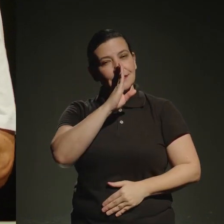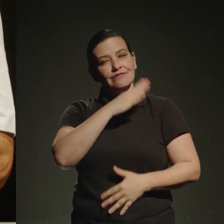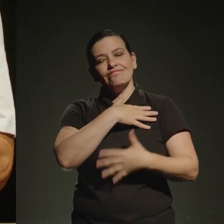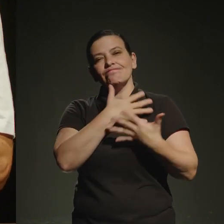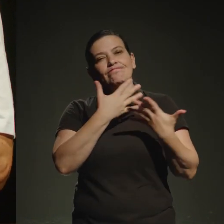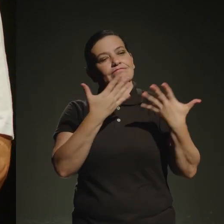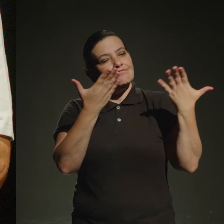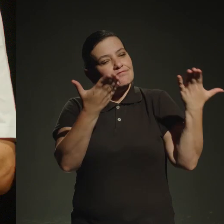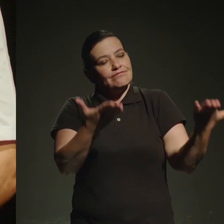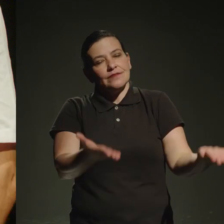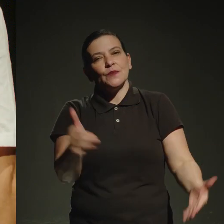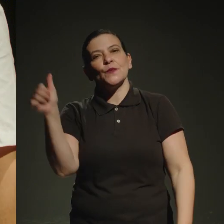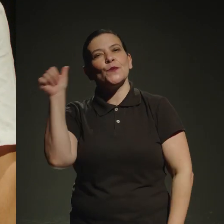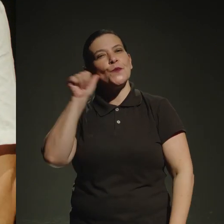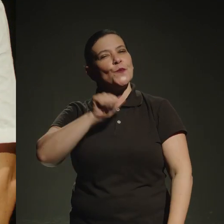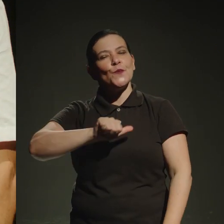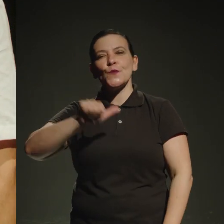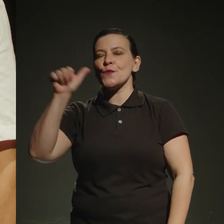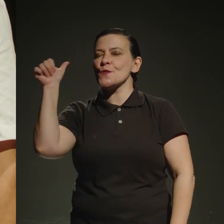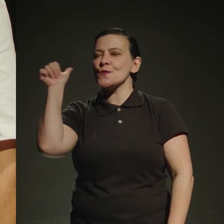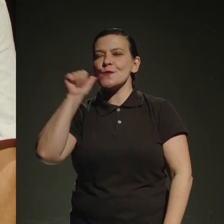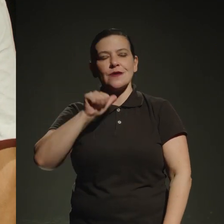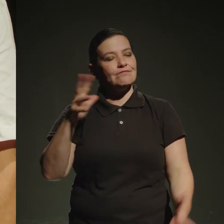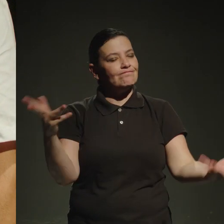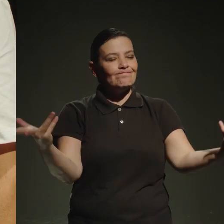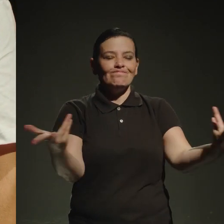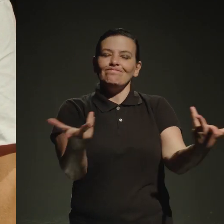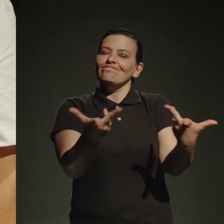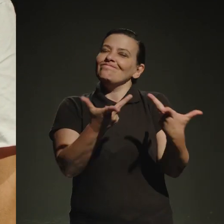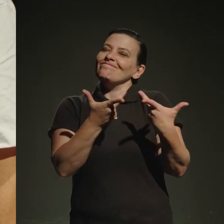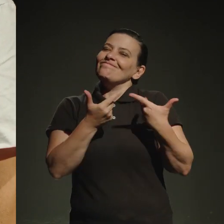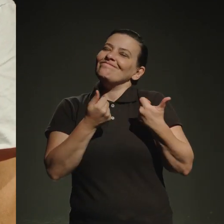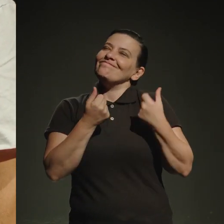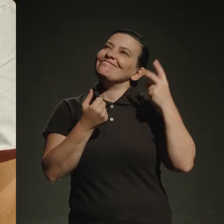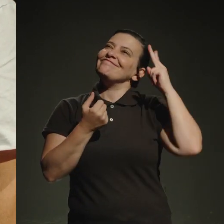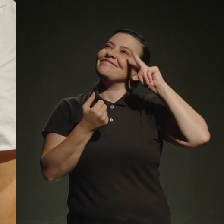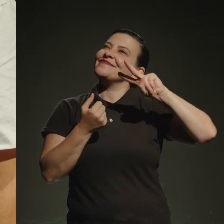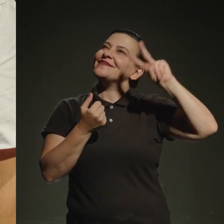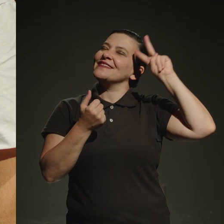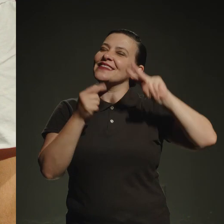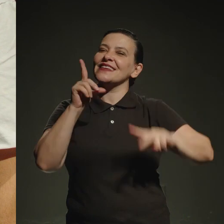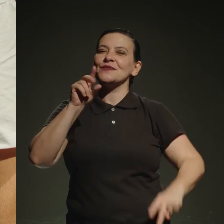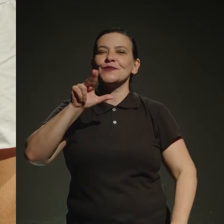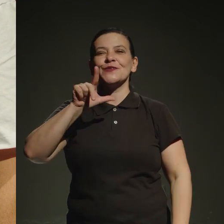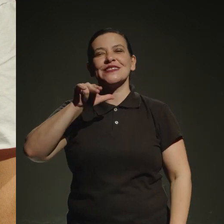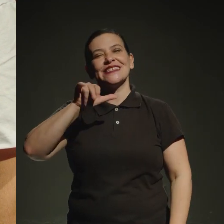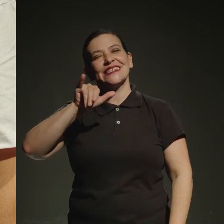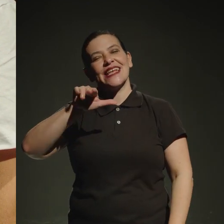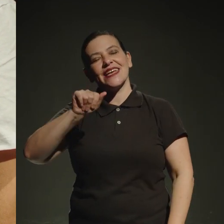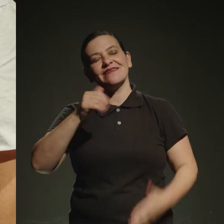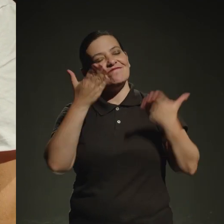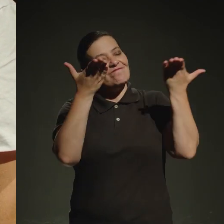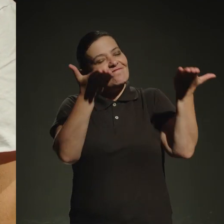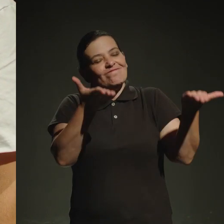Ó senhora de minhas ações, caríssima e incomparável Dulcineia del Toboso, se é possível